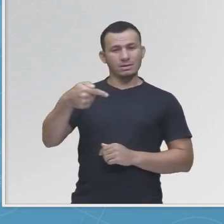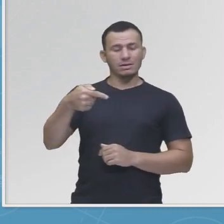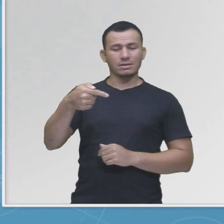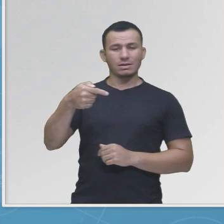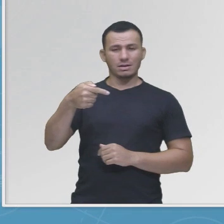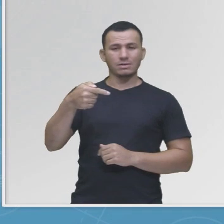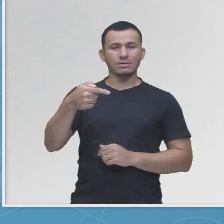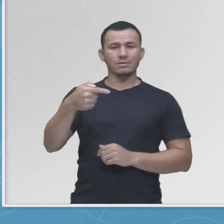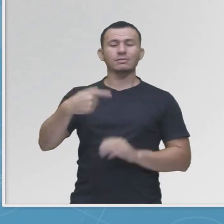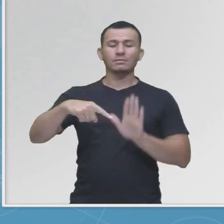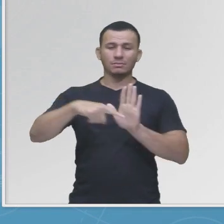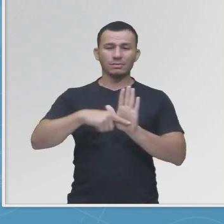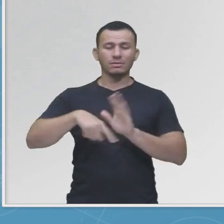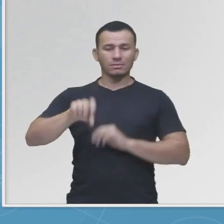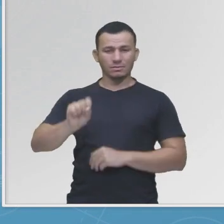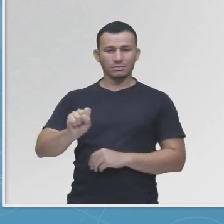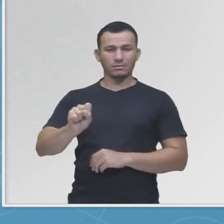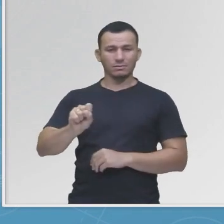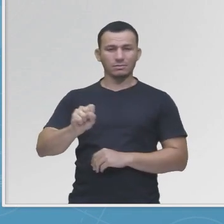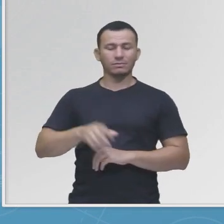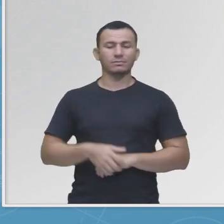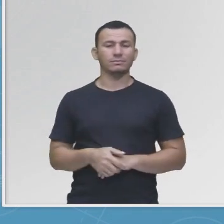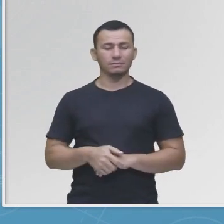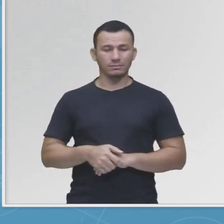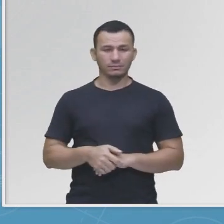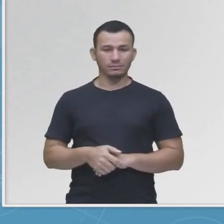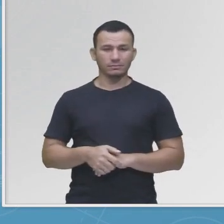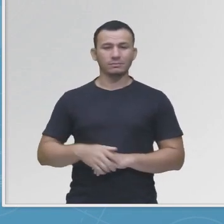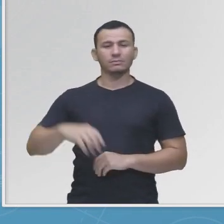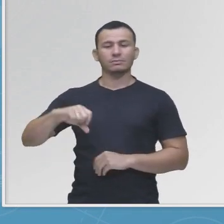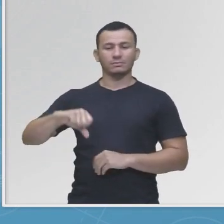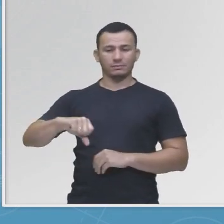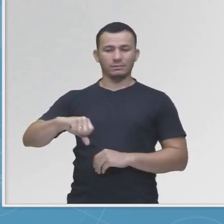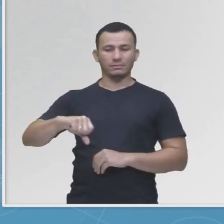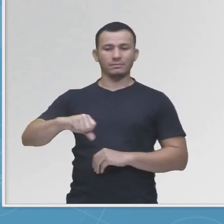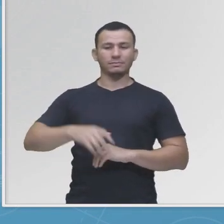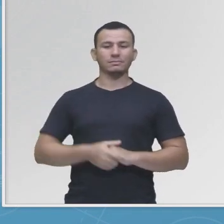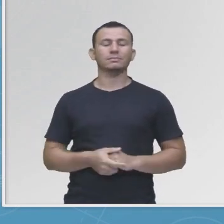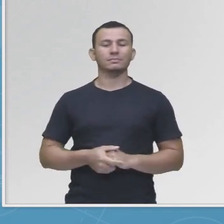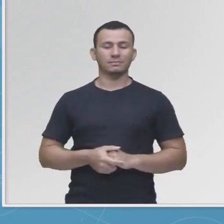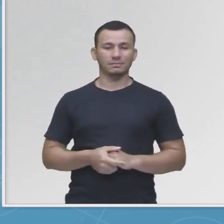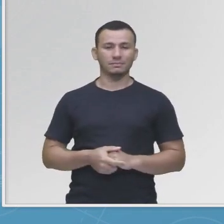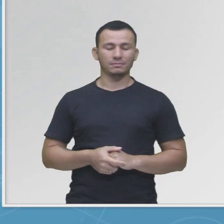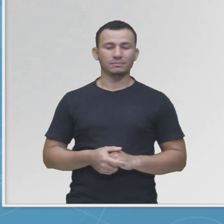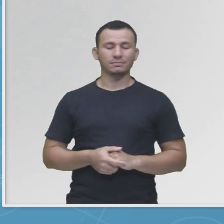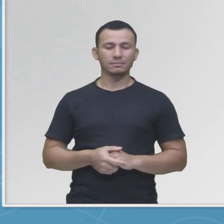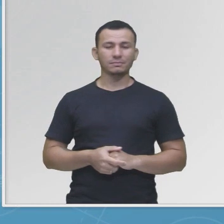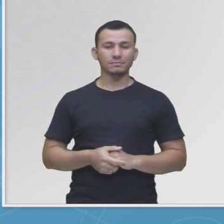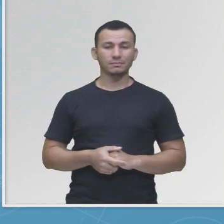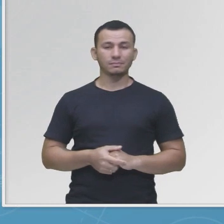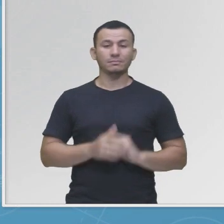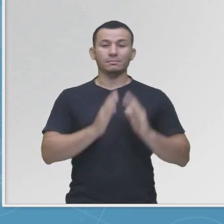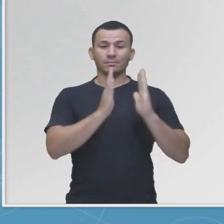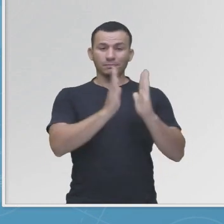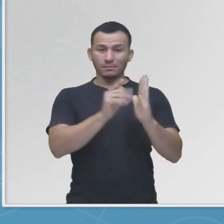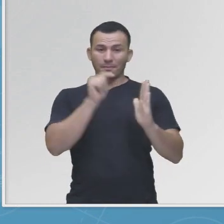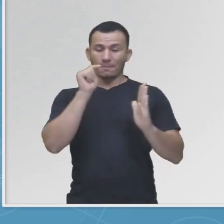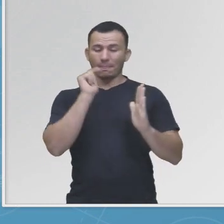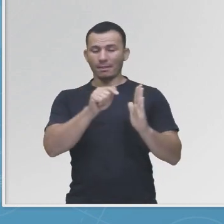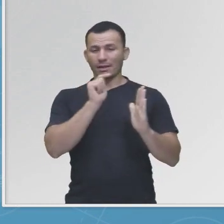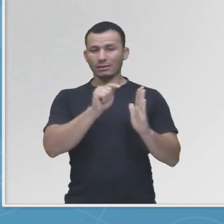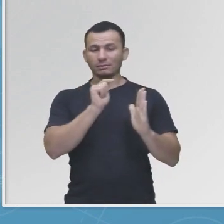17 menos 8, 9. Aí nós vamos para